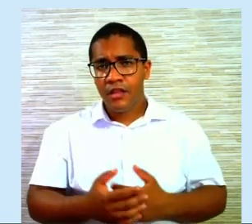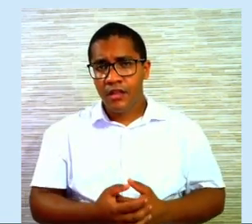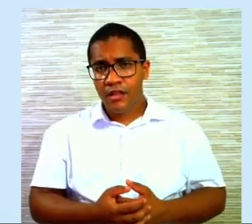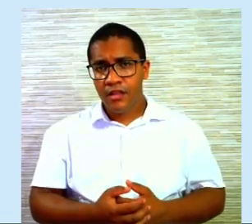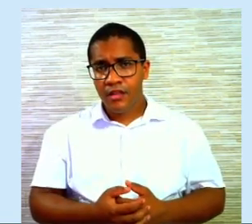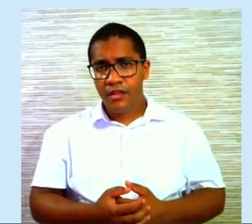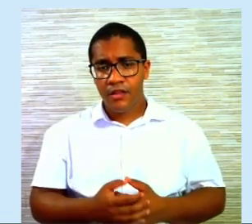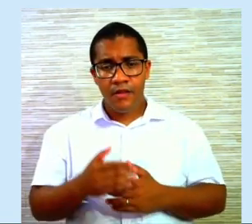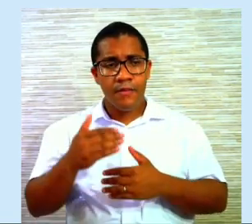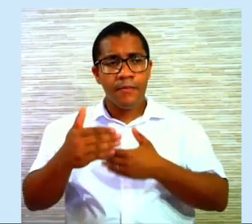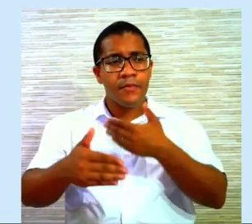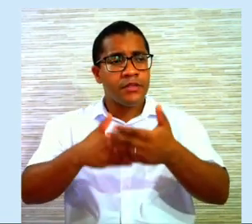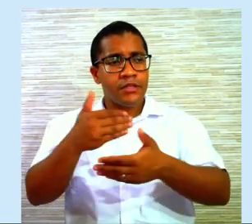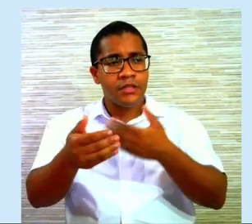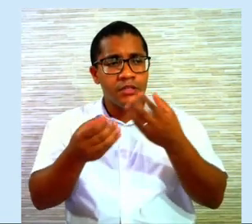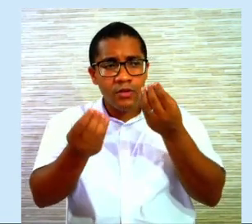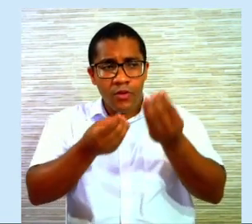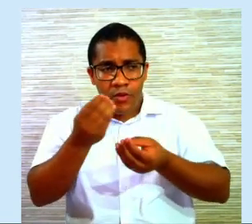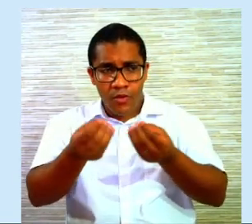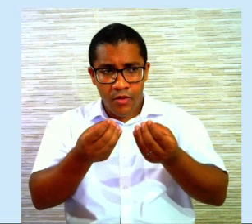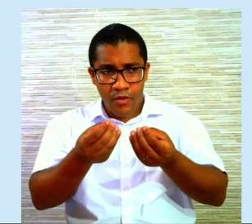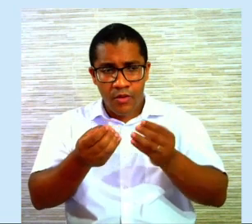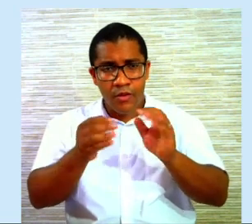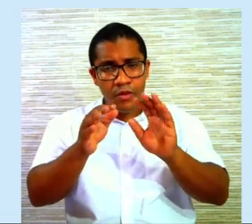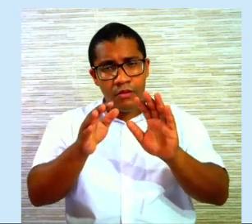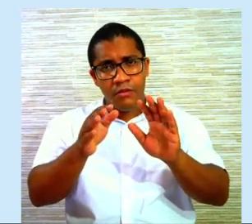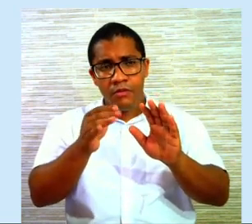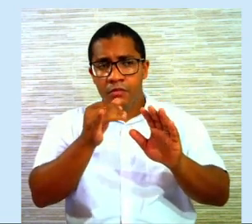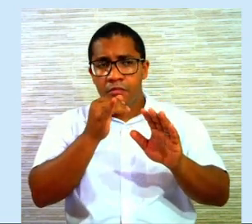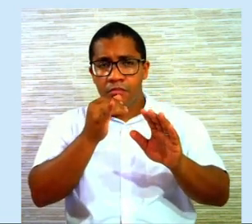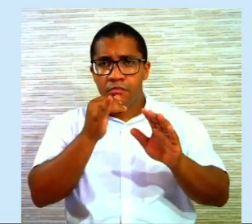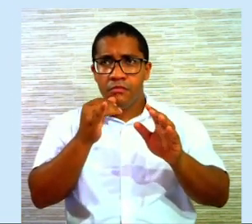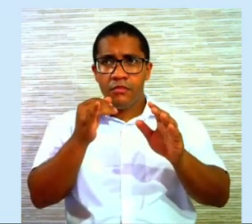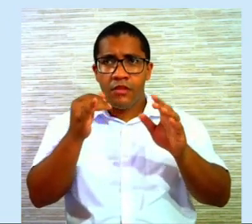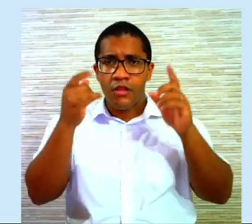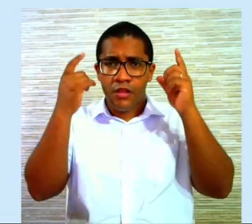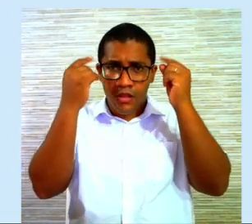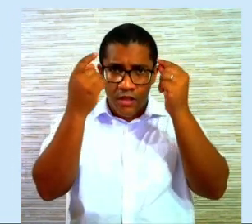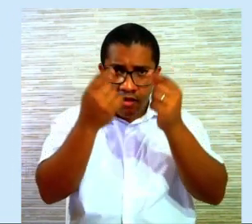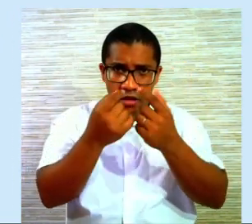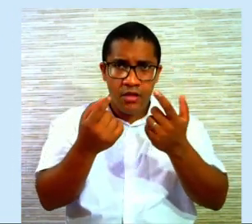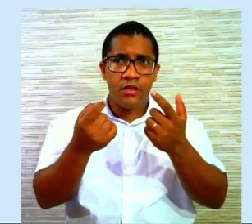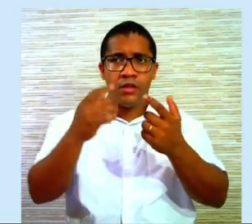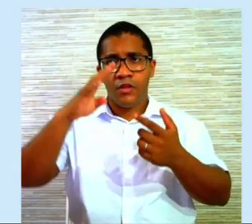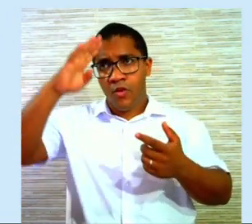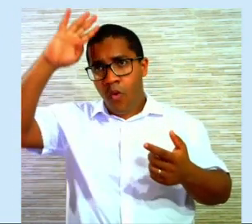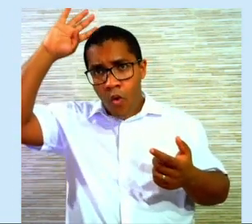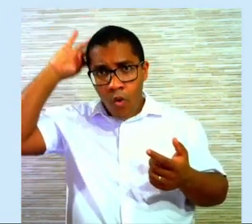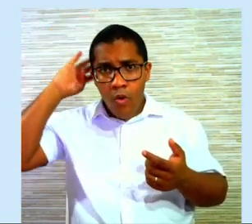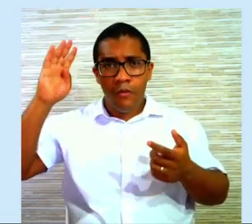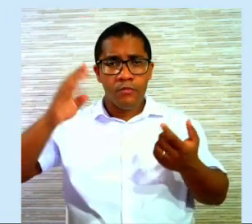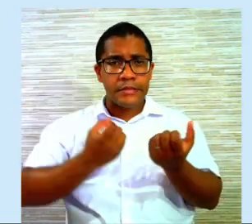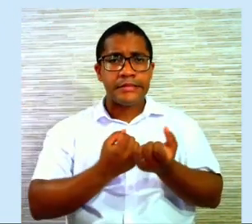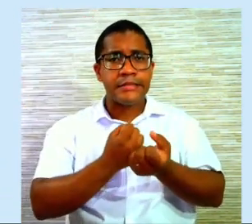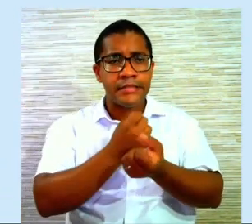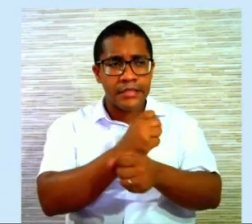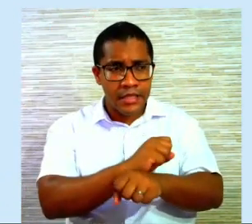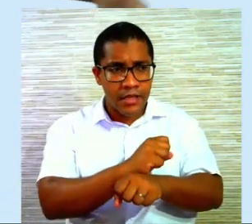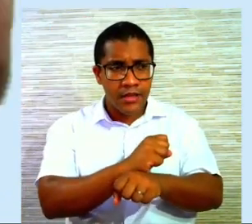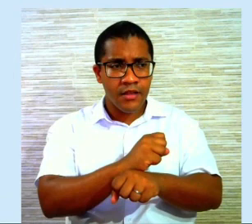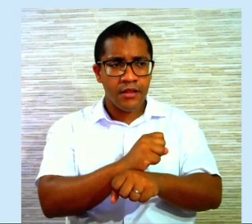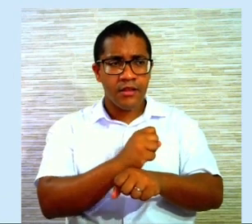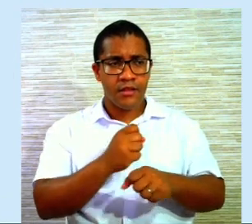Então vejamos, como era o processo de escravidão na África. Então, sim, na Grécia, em Roma, a escravidão era